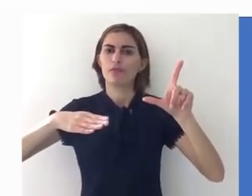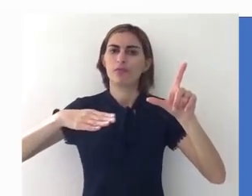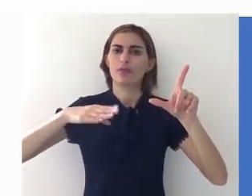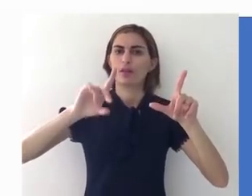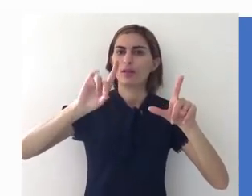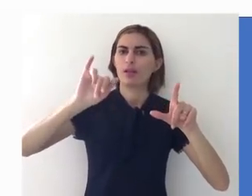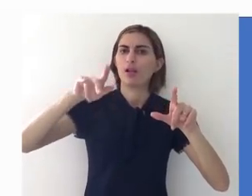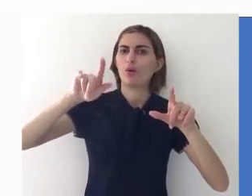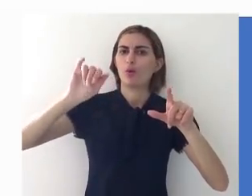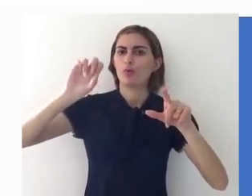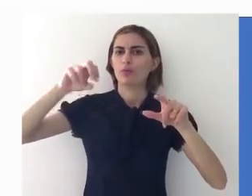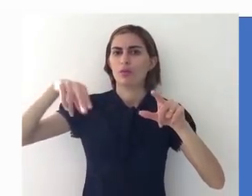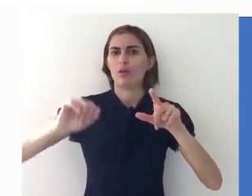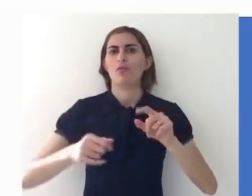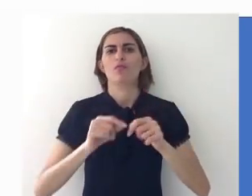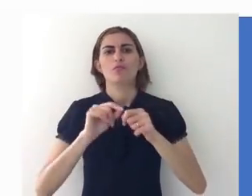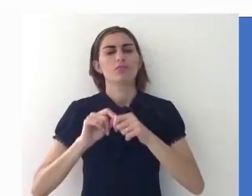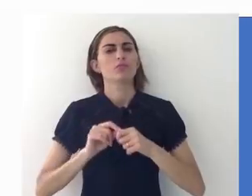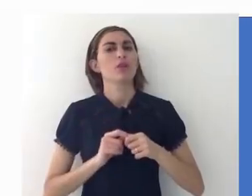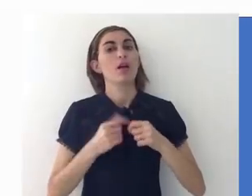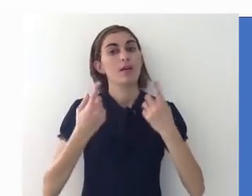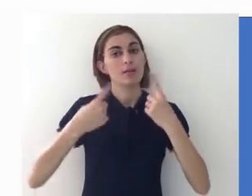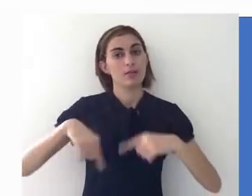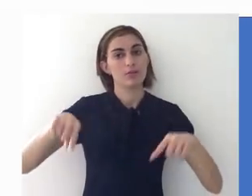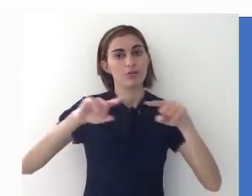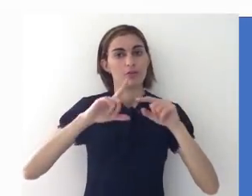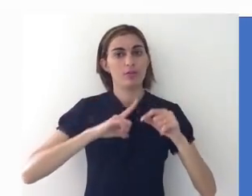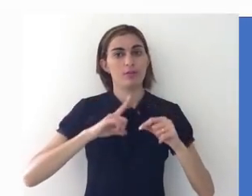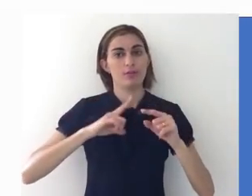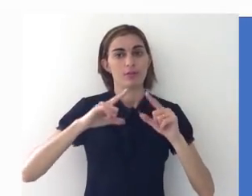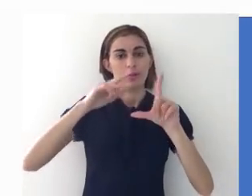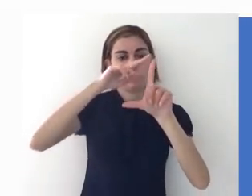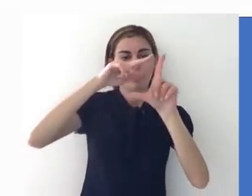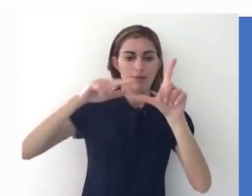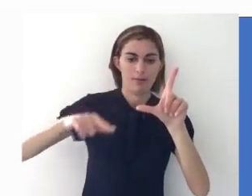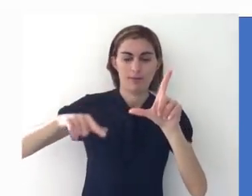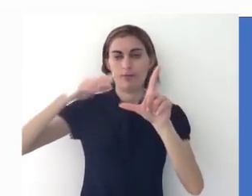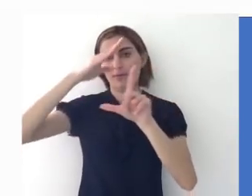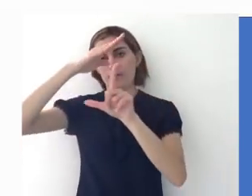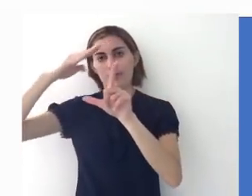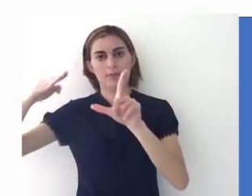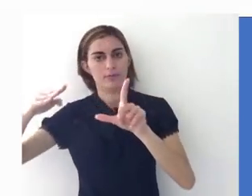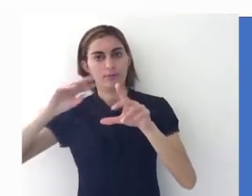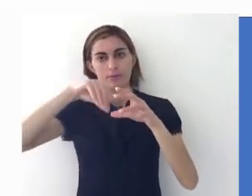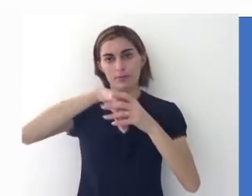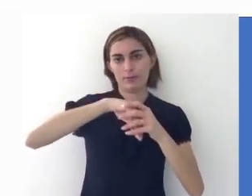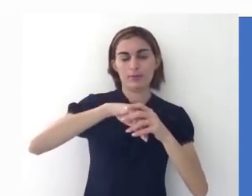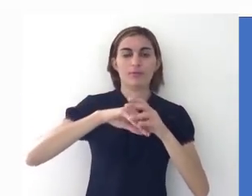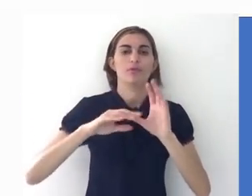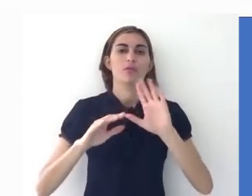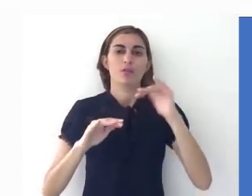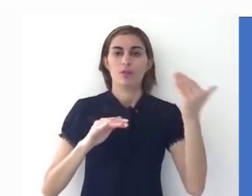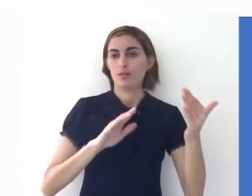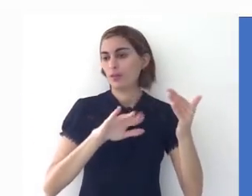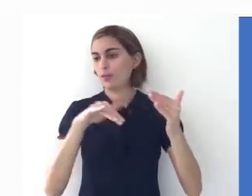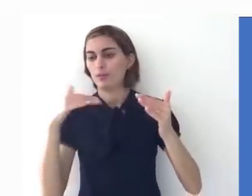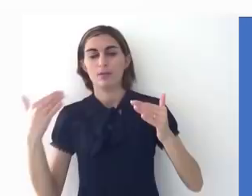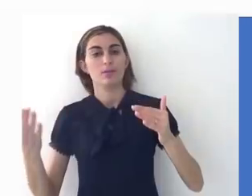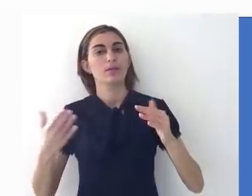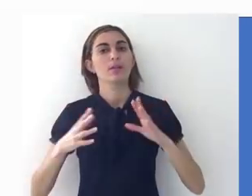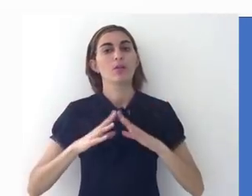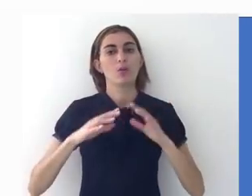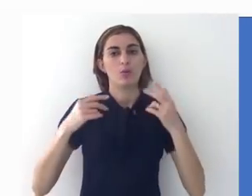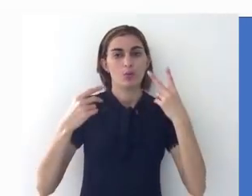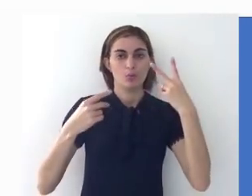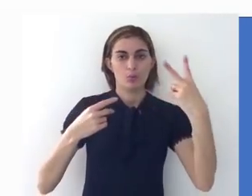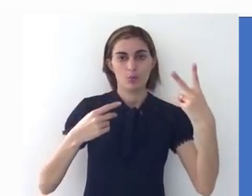Isso aí é um paralelogramo e essa diagonal está cortando esse paralelogramo, a gente vai ter ângulos alternos internos